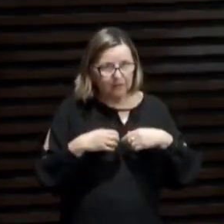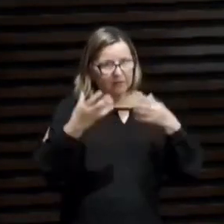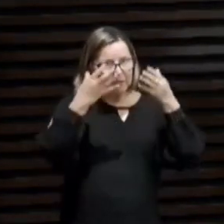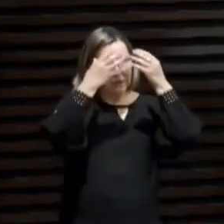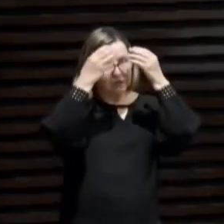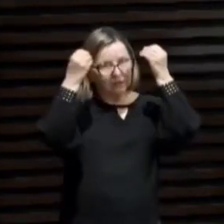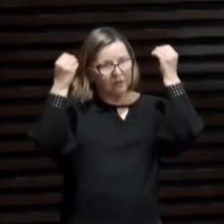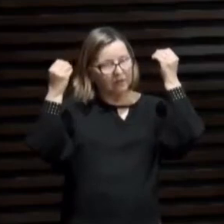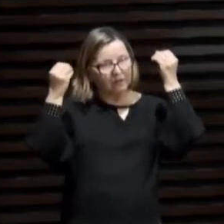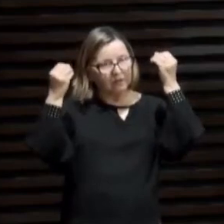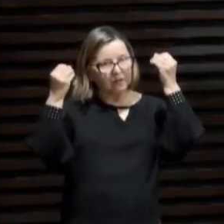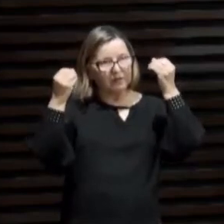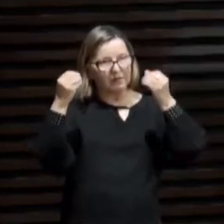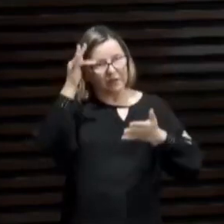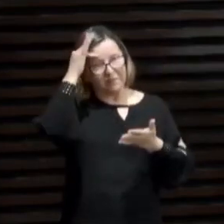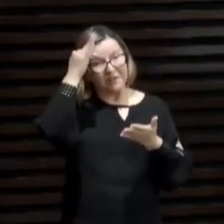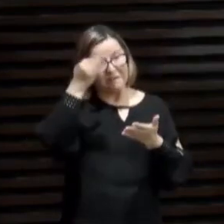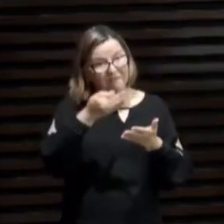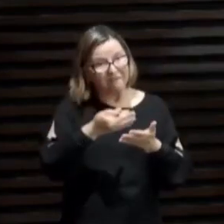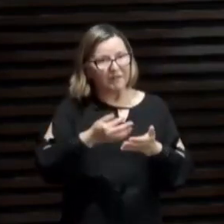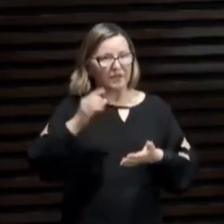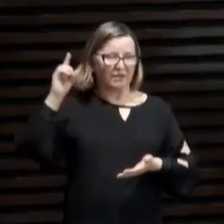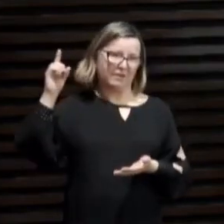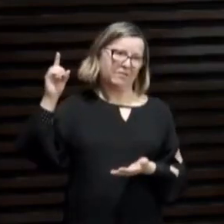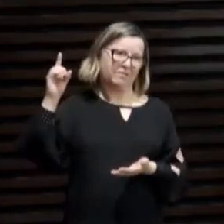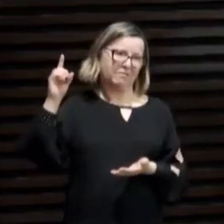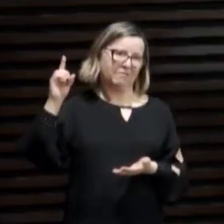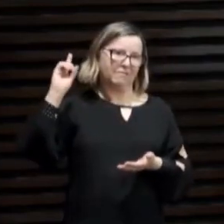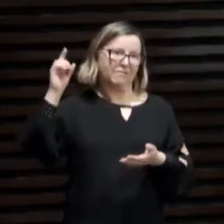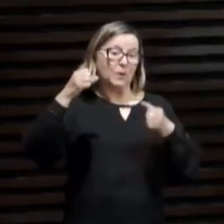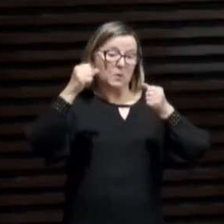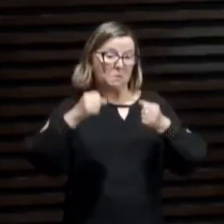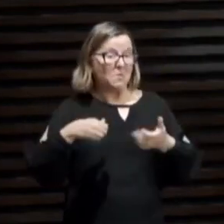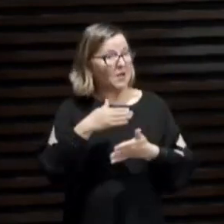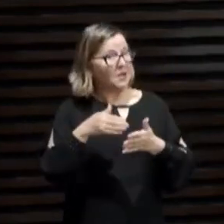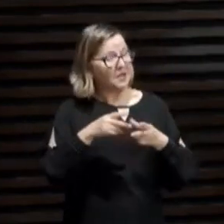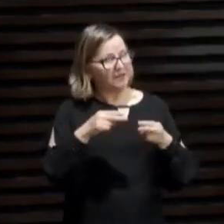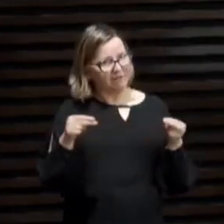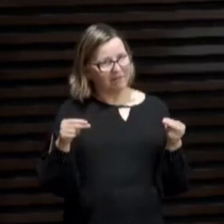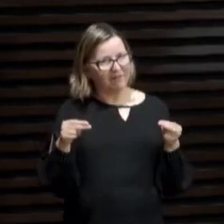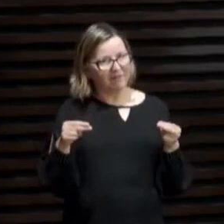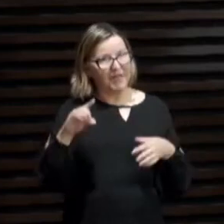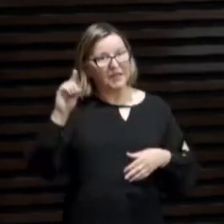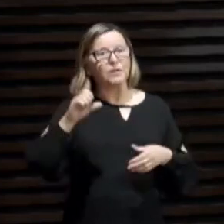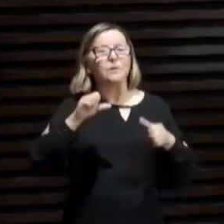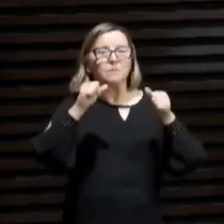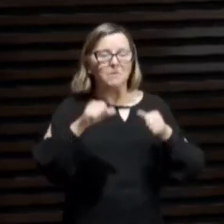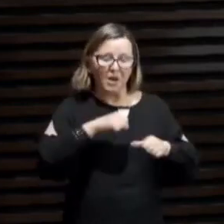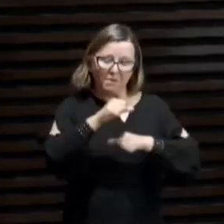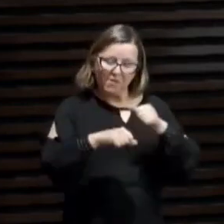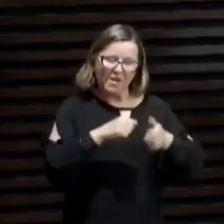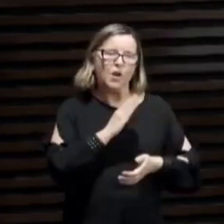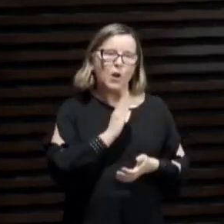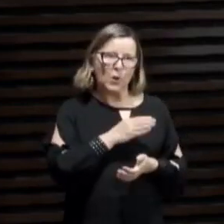olhar para o Deus que está no controle. O Deus que muda o coração de um rei, pode mudar o coração de um pai também.